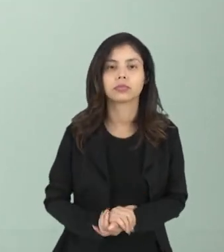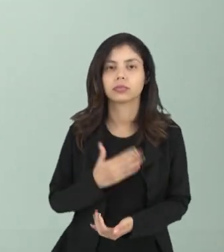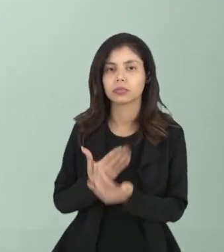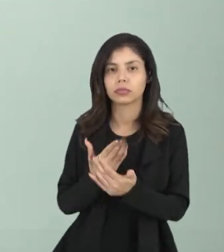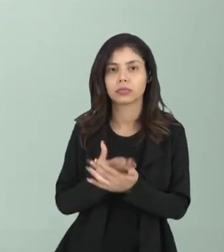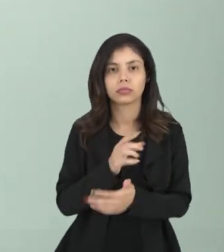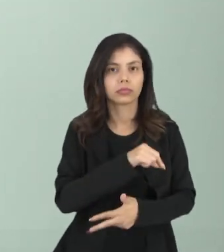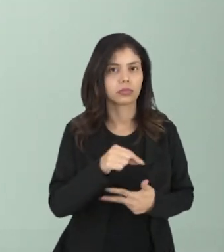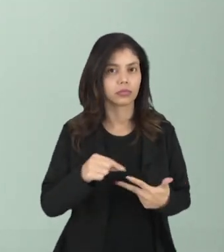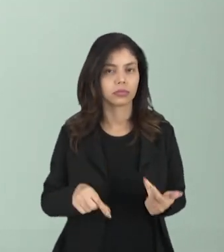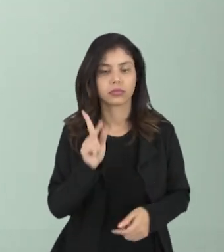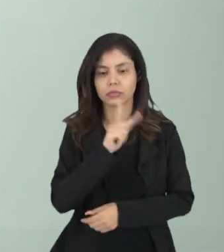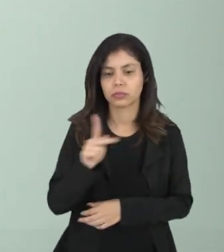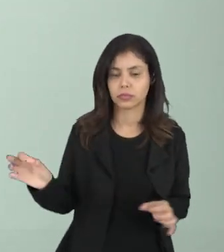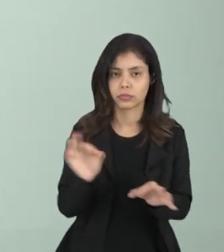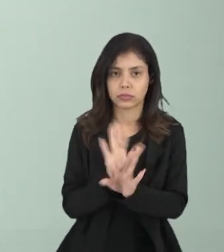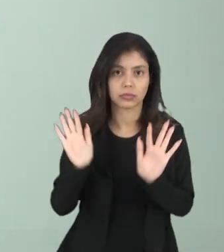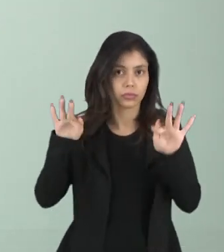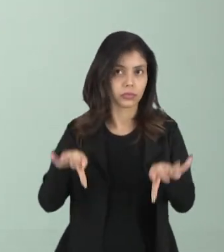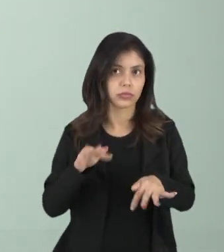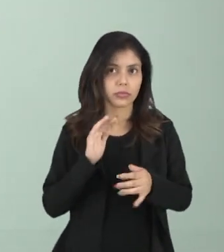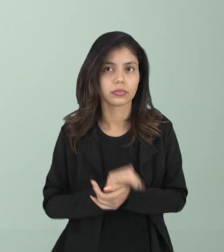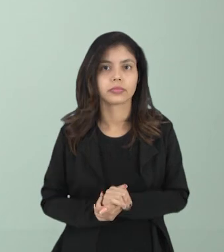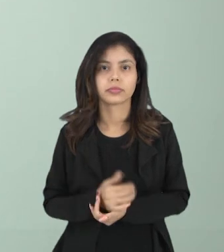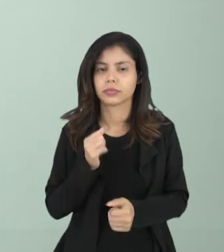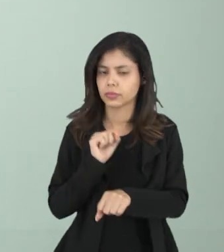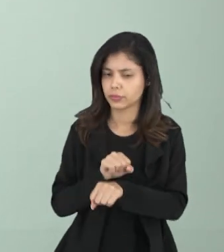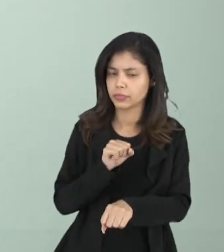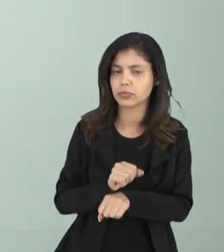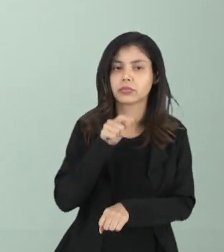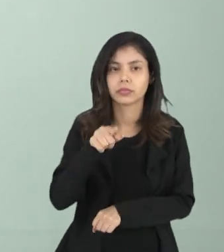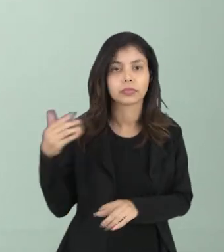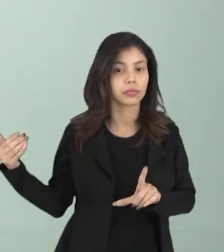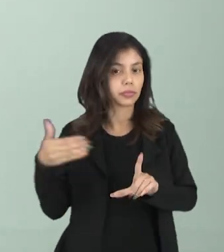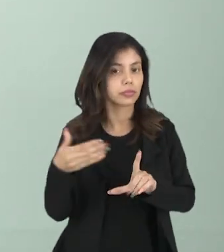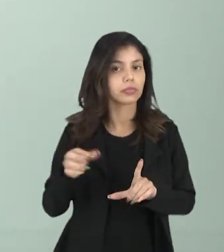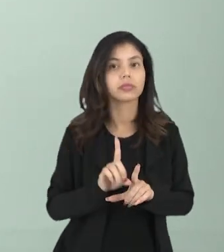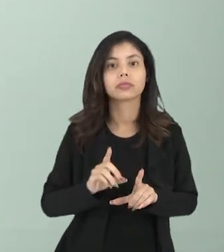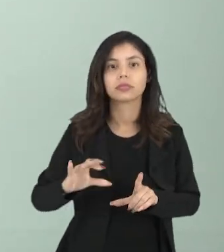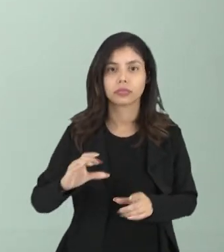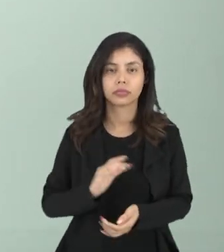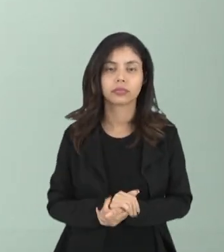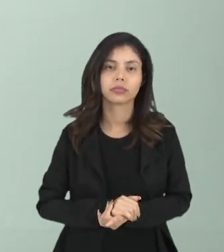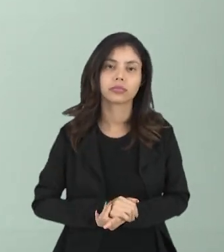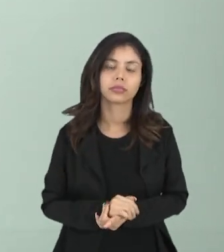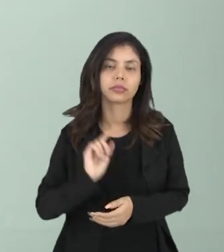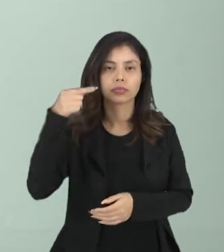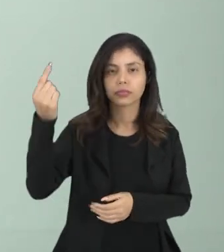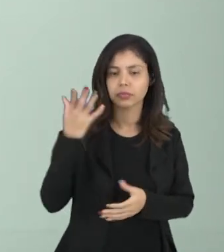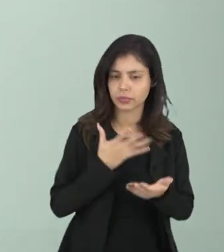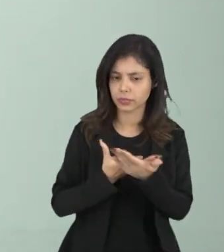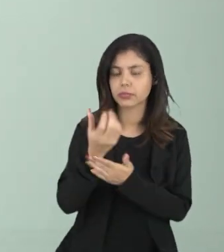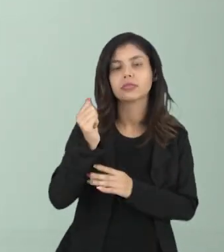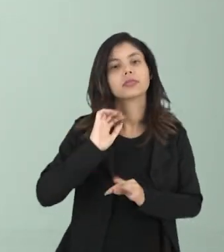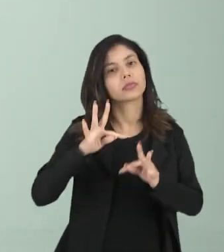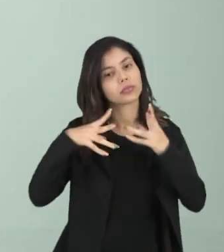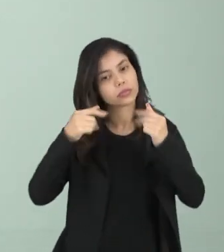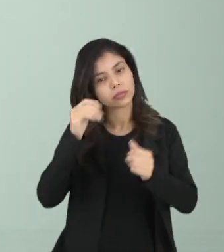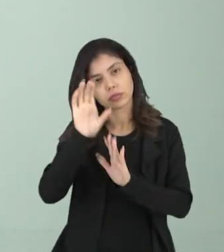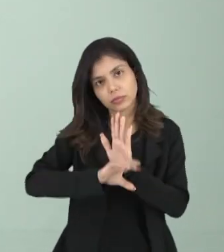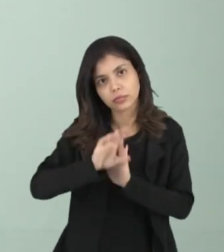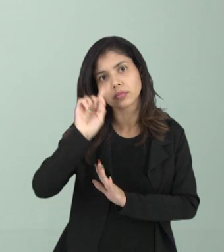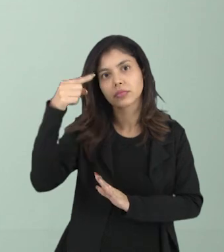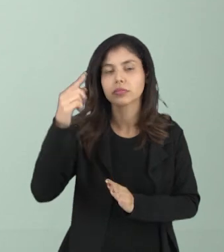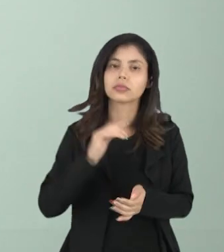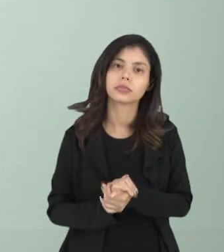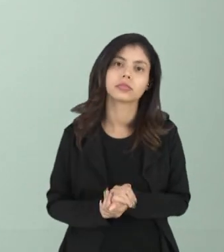Enem, tá bom? O professor César fica por aqui, espero que você acesse a plataforma Eduque, vá lá, busque todo o conteúdo que